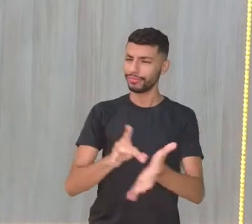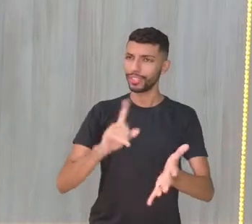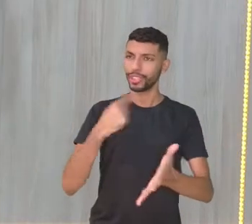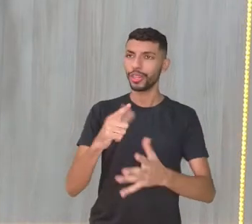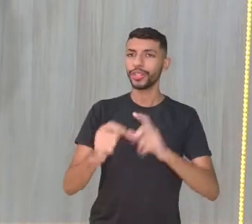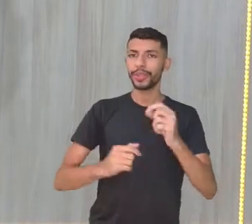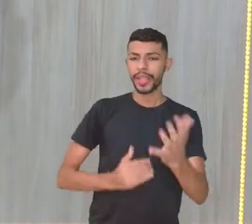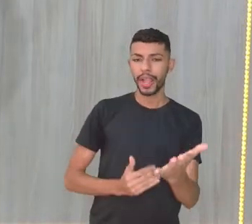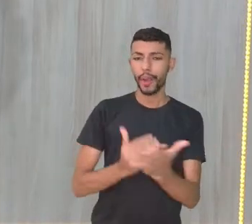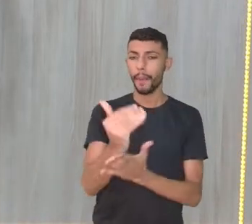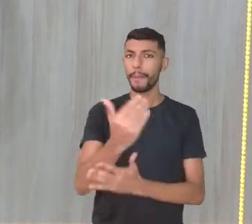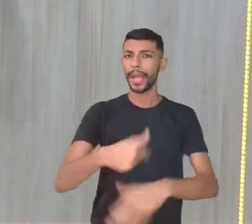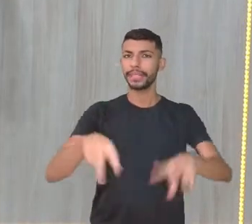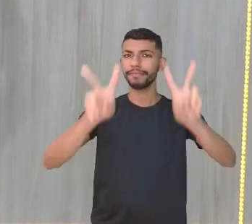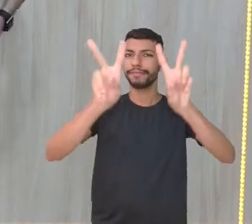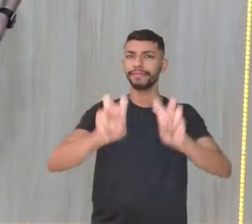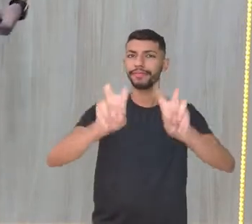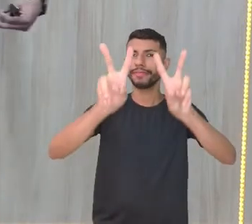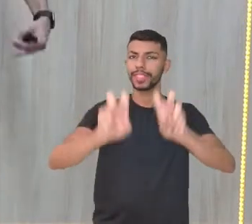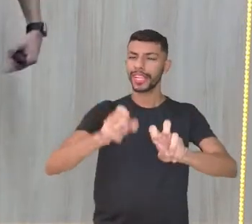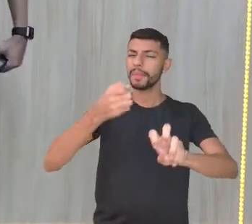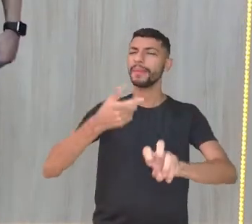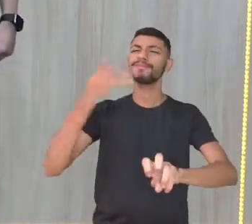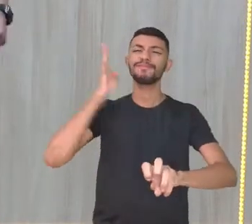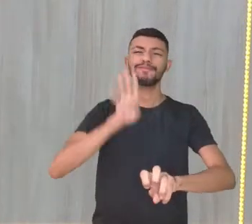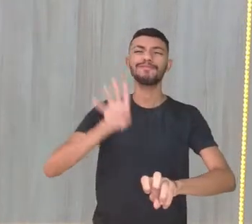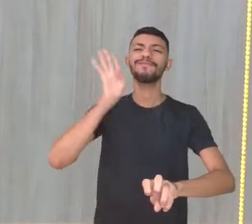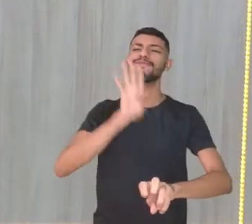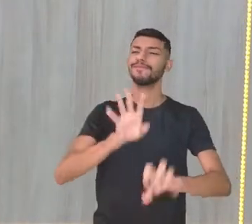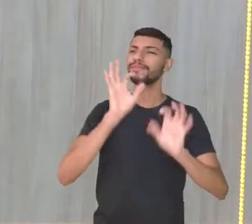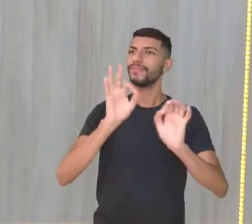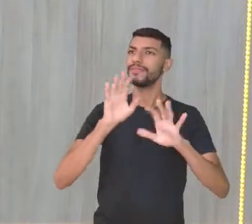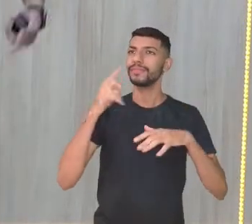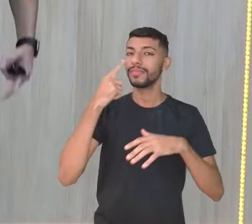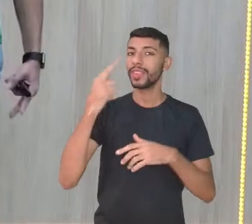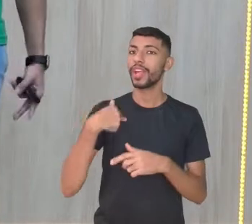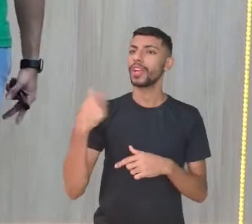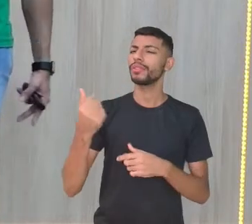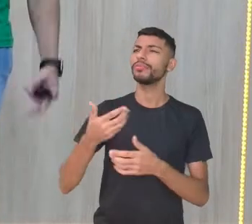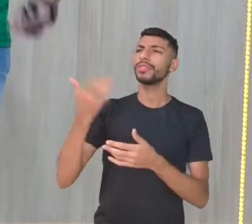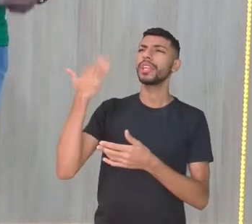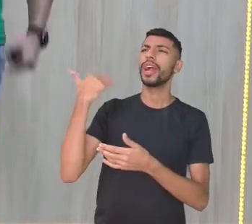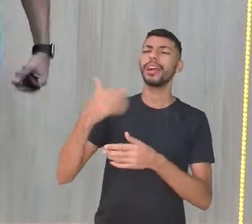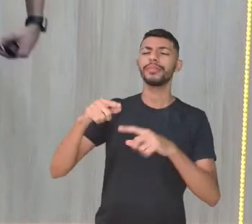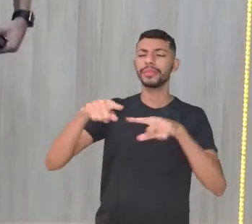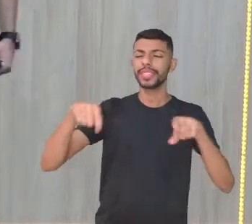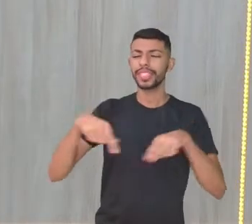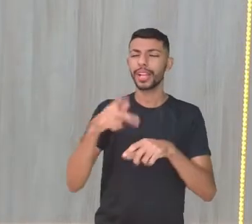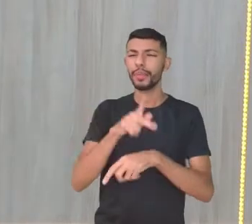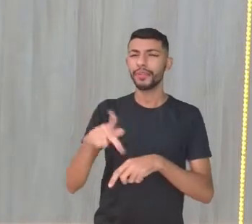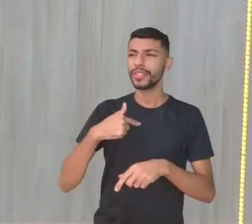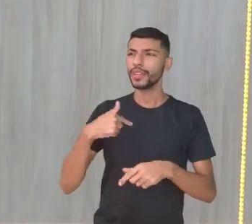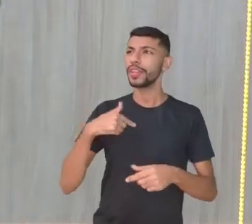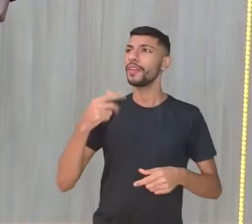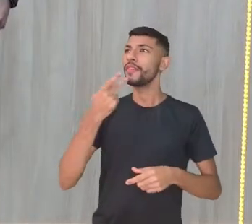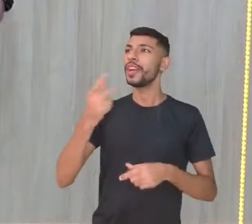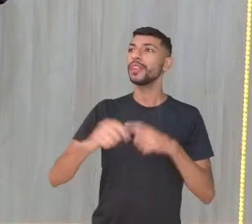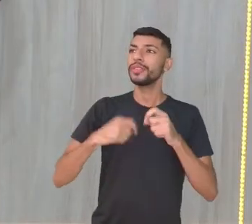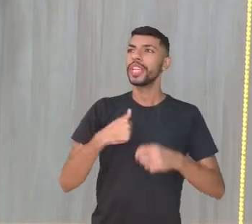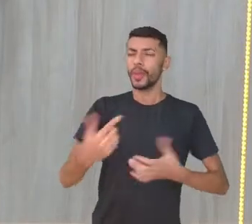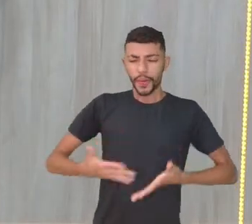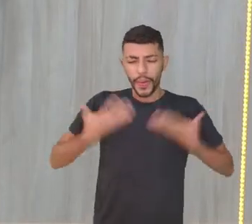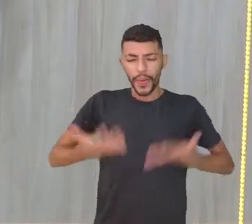começa um assunto aí muito massa. Eu estava dizendo lá na sala dos professores que eu estou